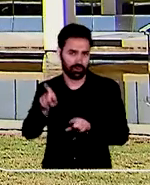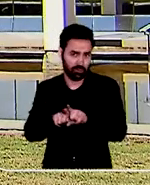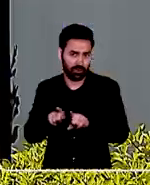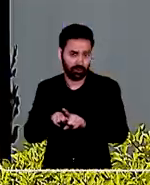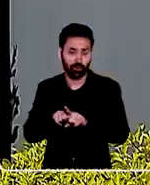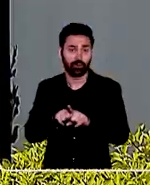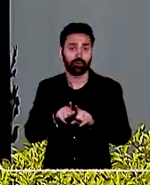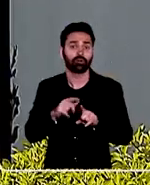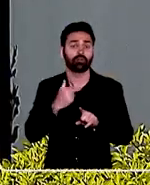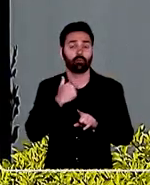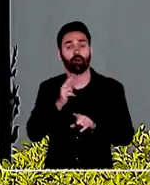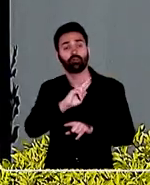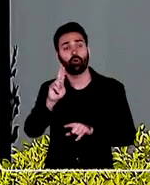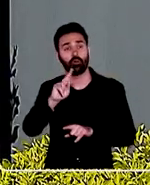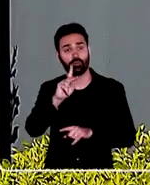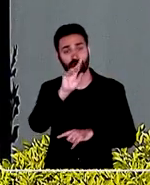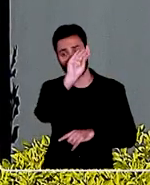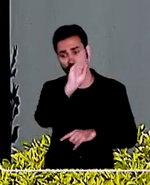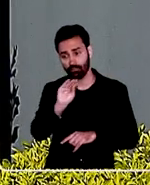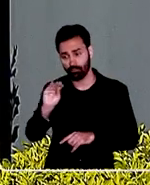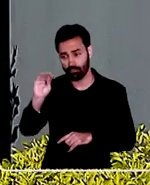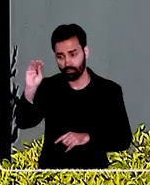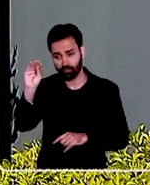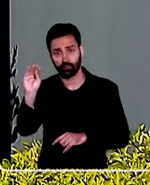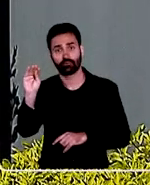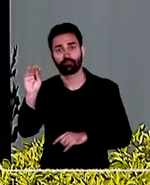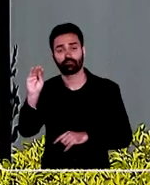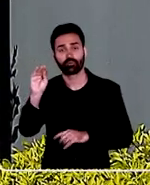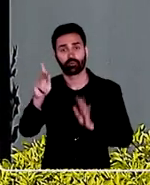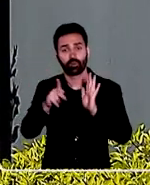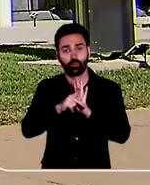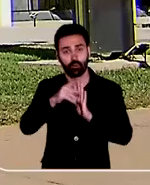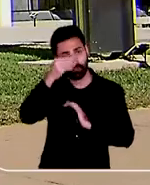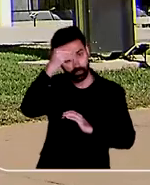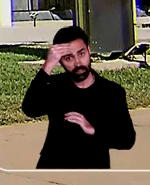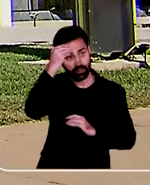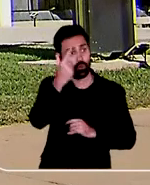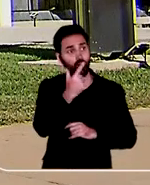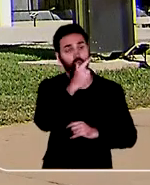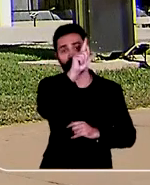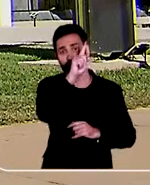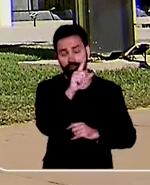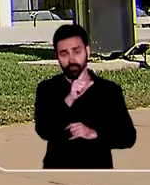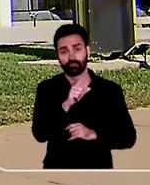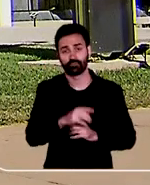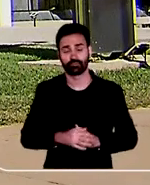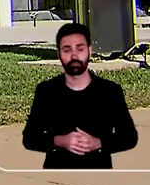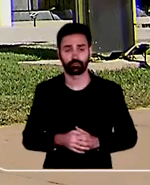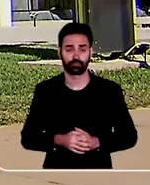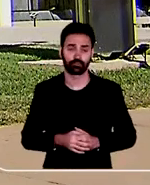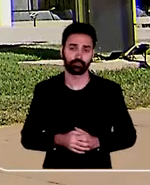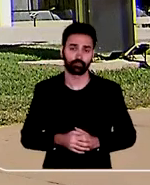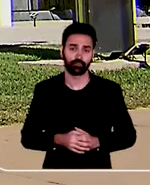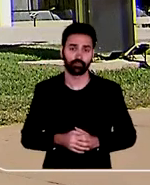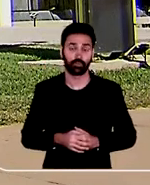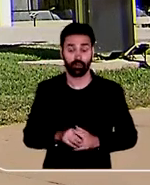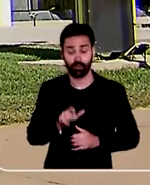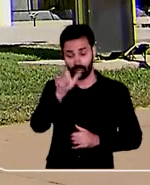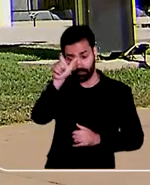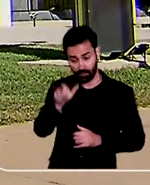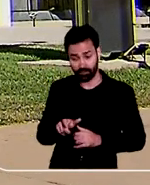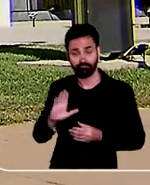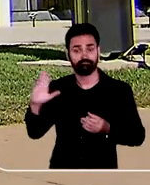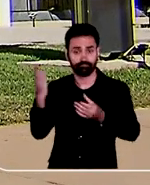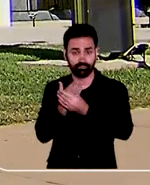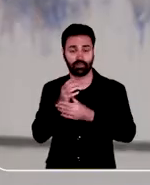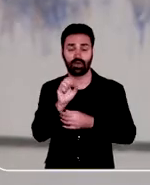territórios que concluiu que não seria possível adicionar a sobrenome um elemento indicativo do patronímico de terceiros no caso